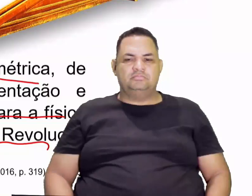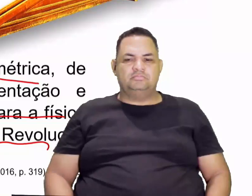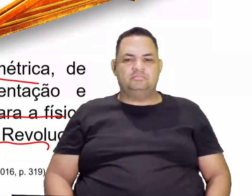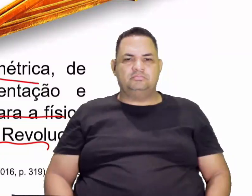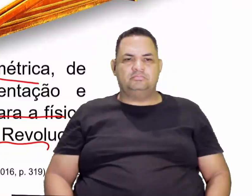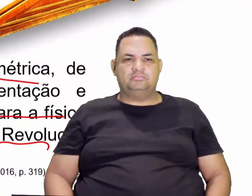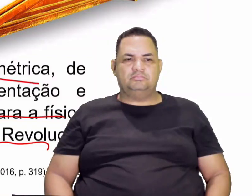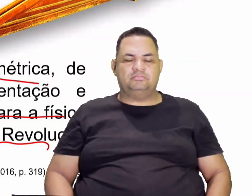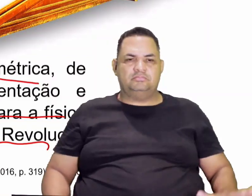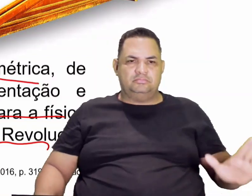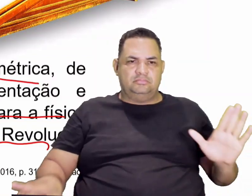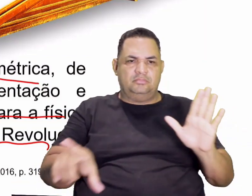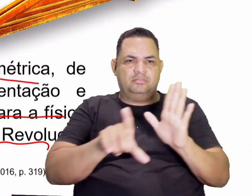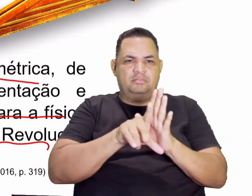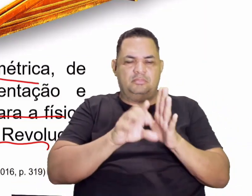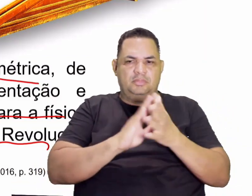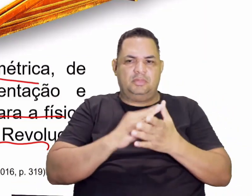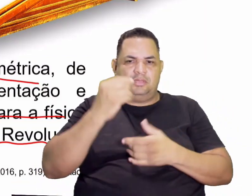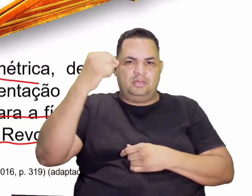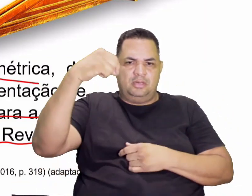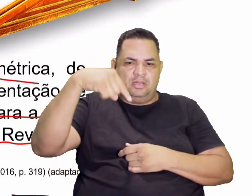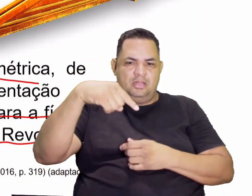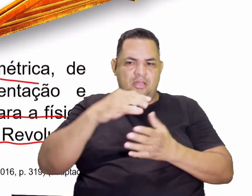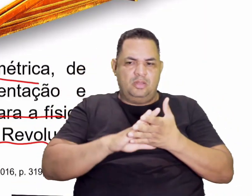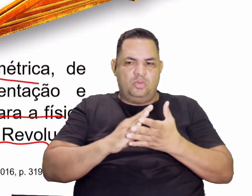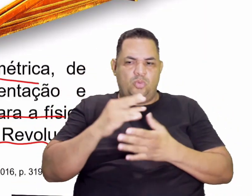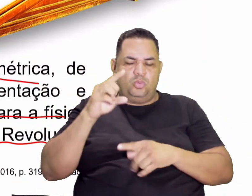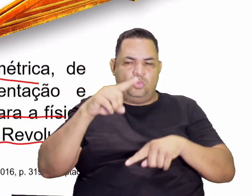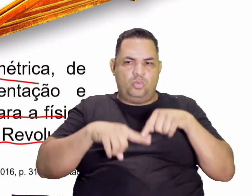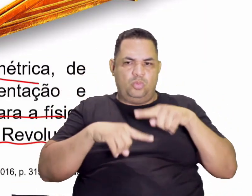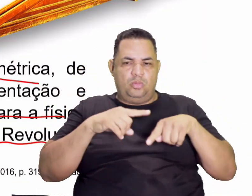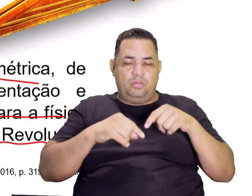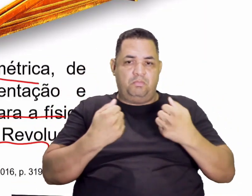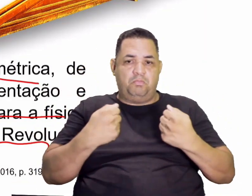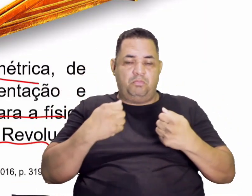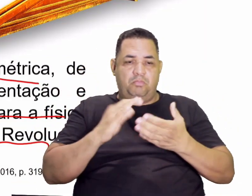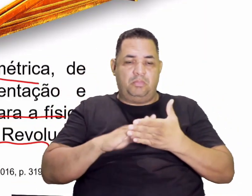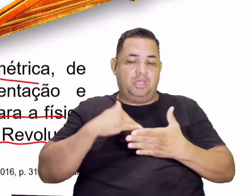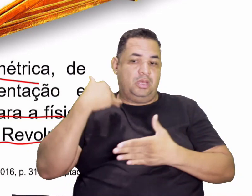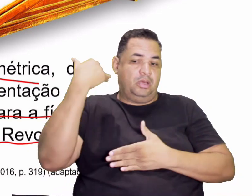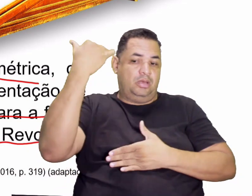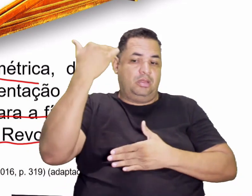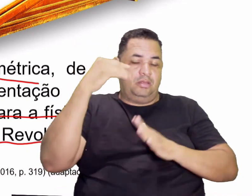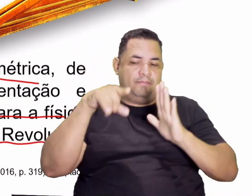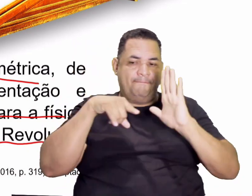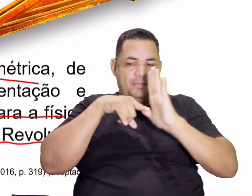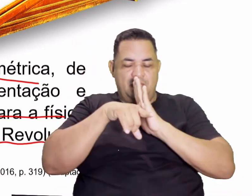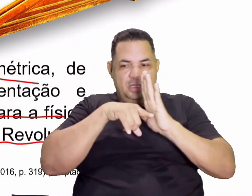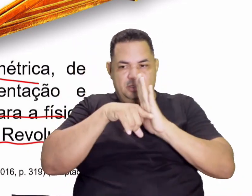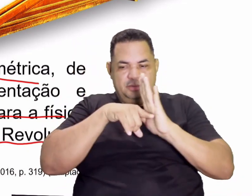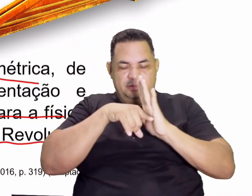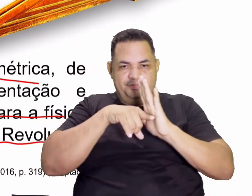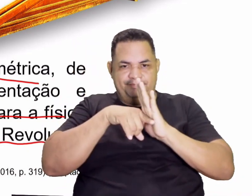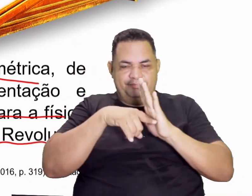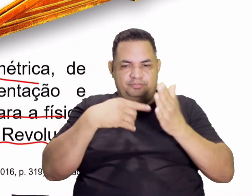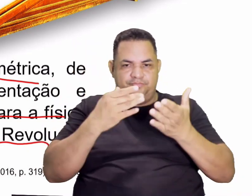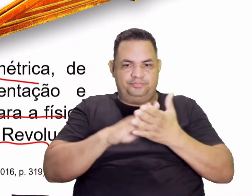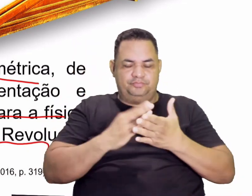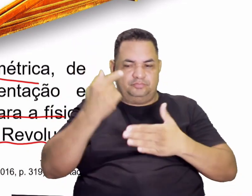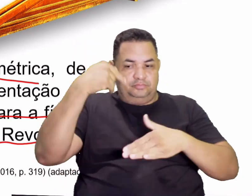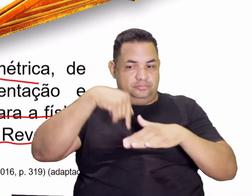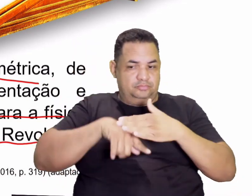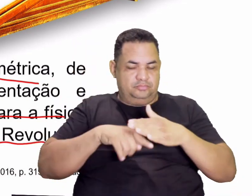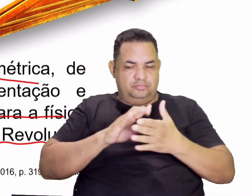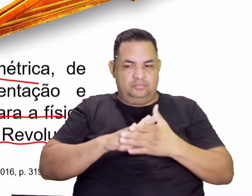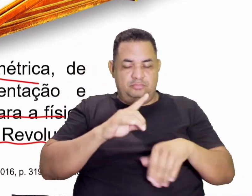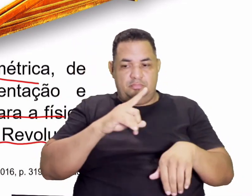Então, essa é a lei da queda dos corpos, tá? Vocês podem, além, né, pesquisar, para vocês analisarem mais a fundo,